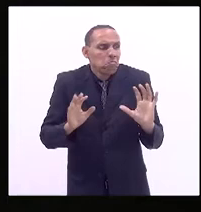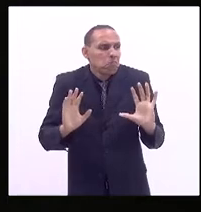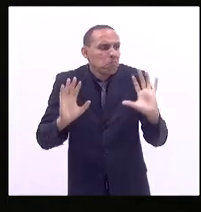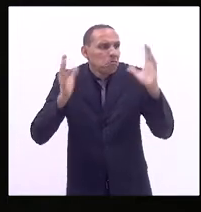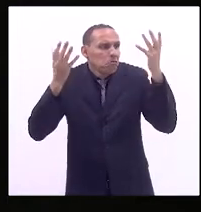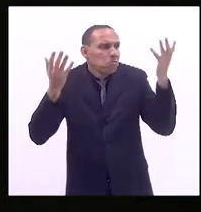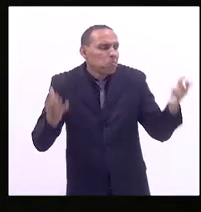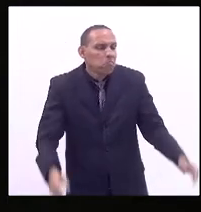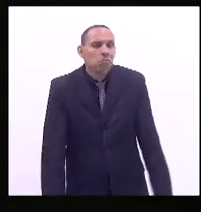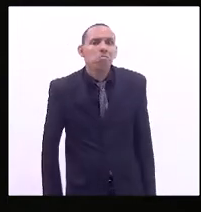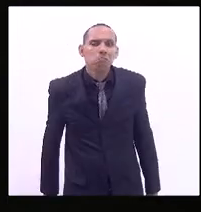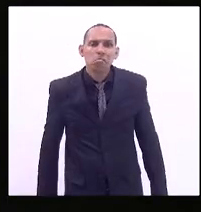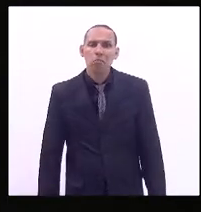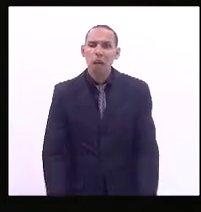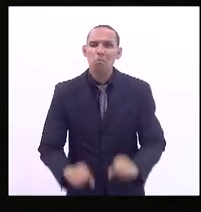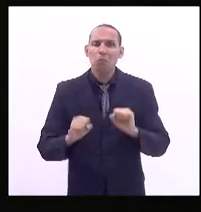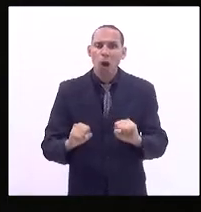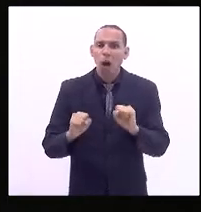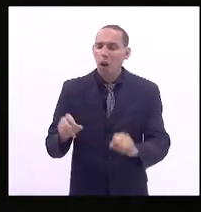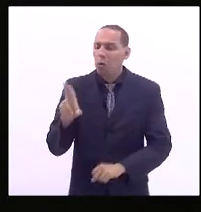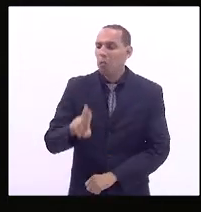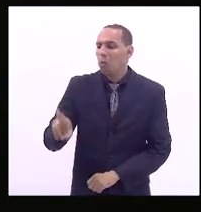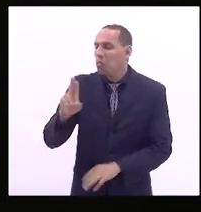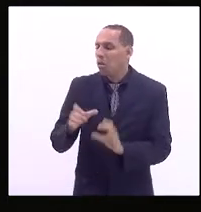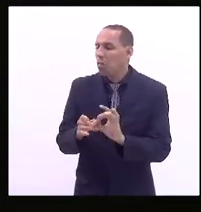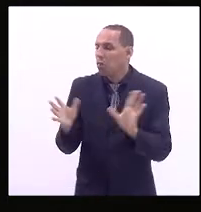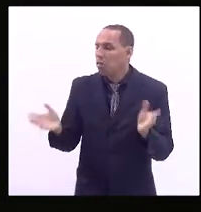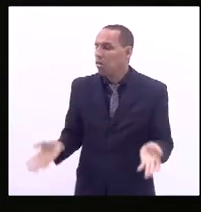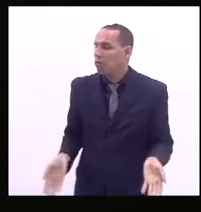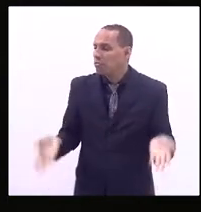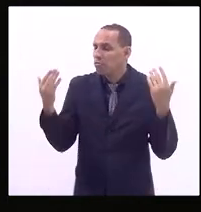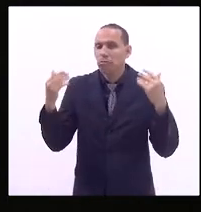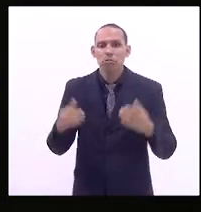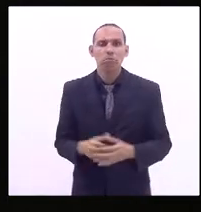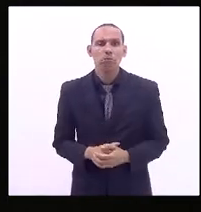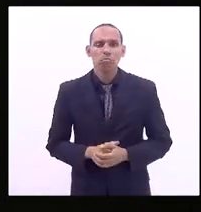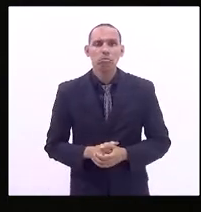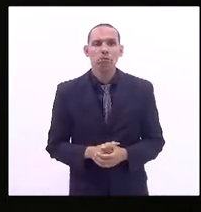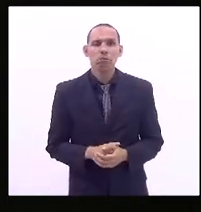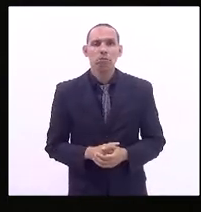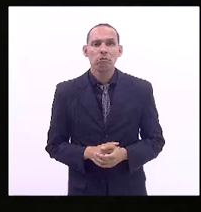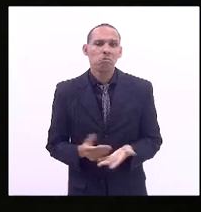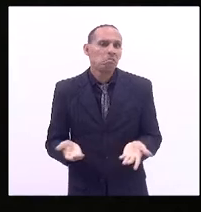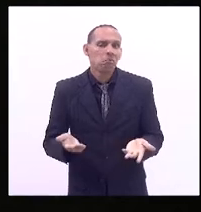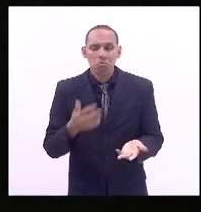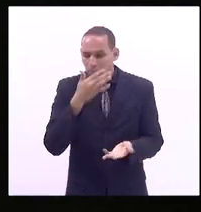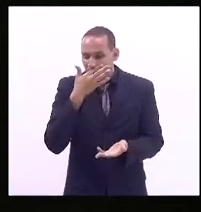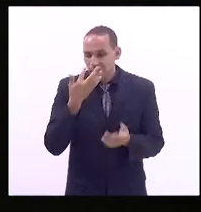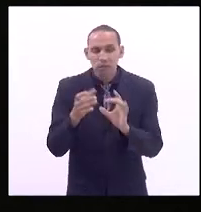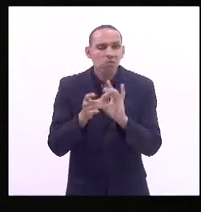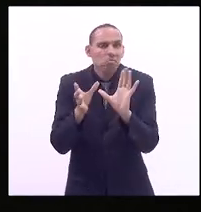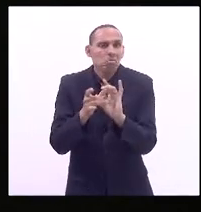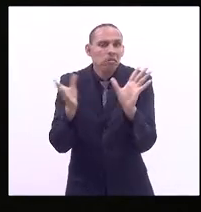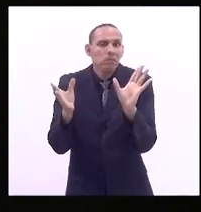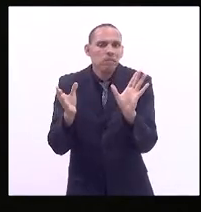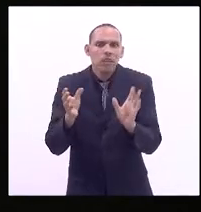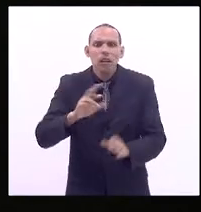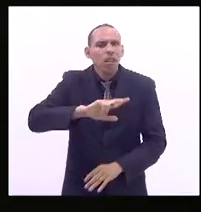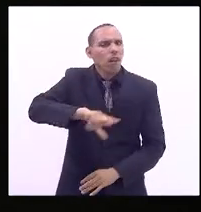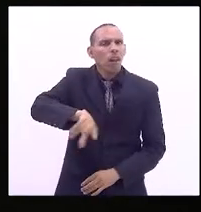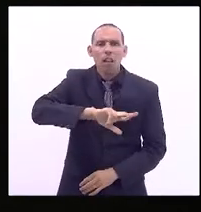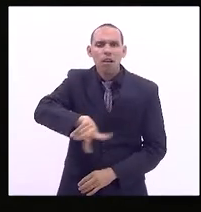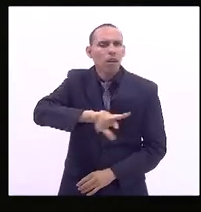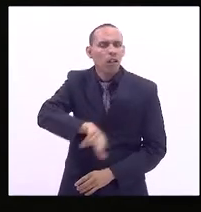né as pessoas podem usar desse dinheiro o que ele fique à disposição e não